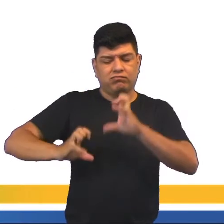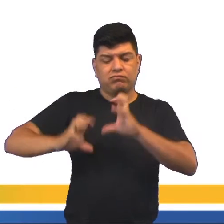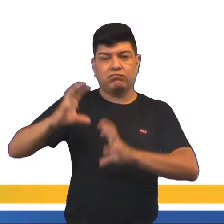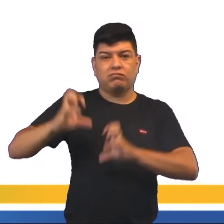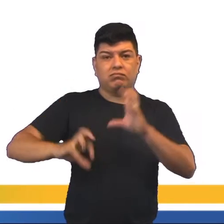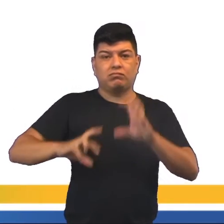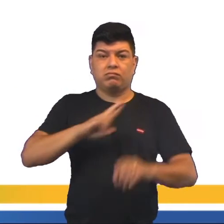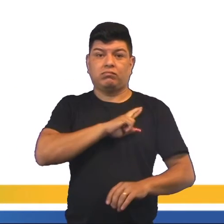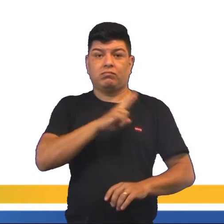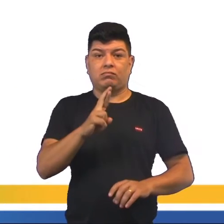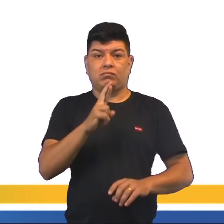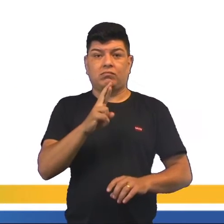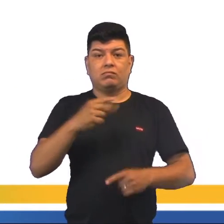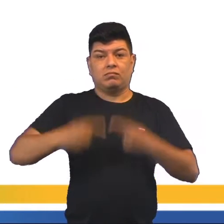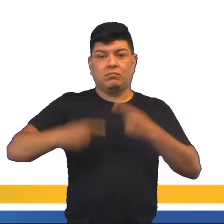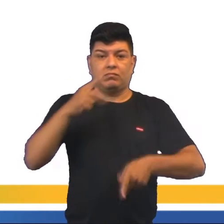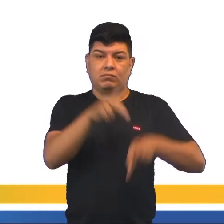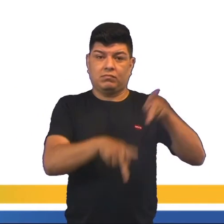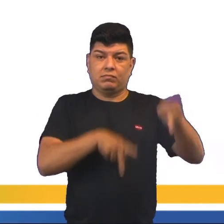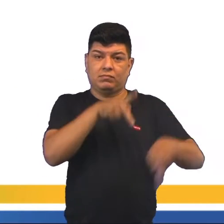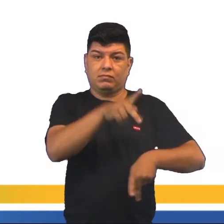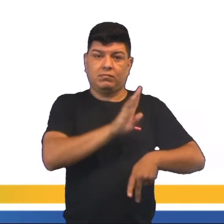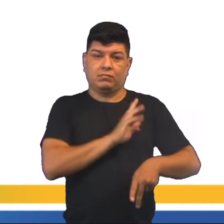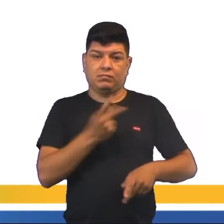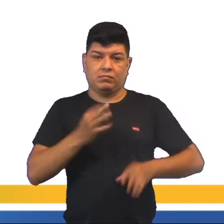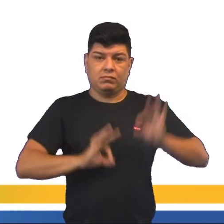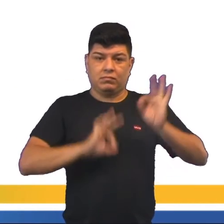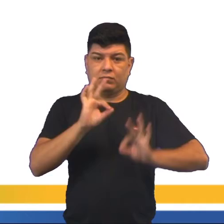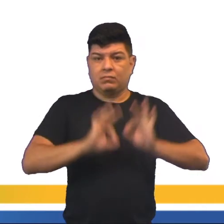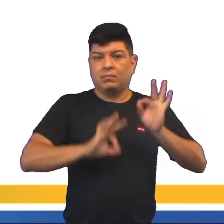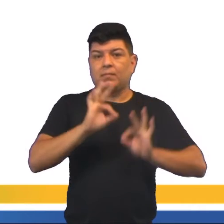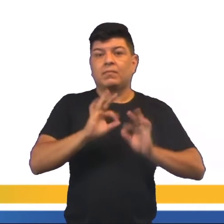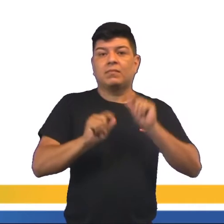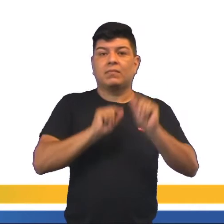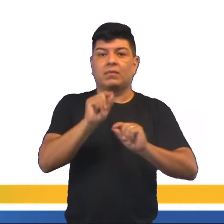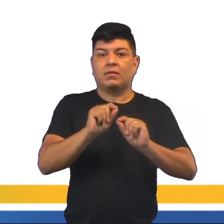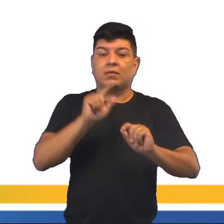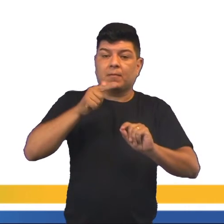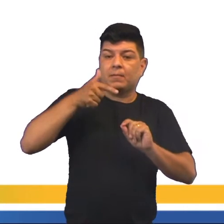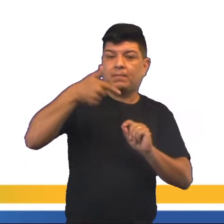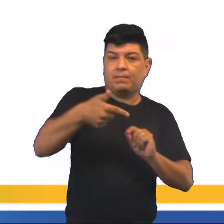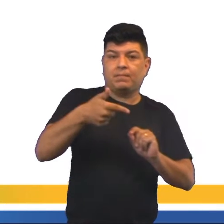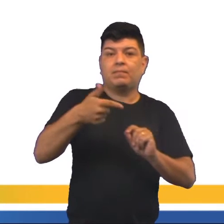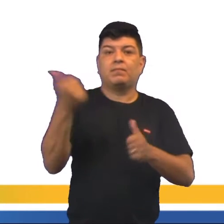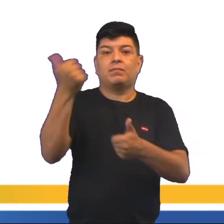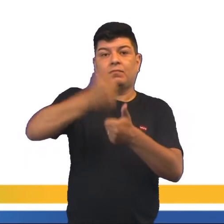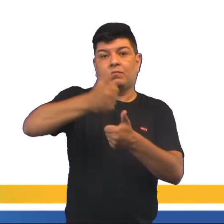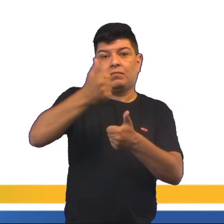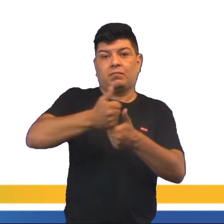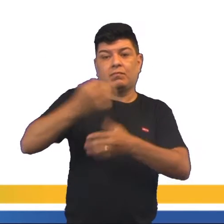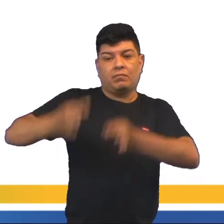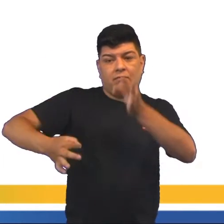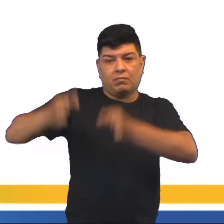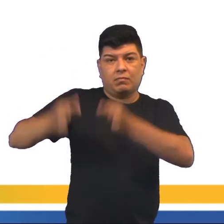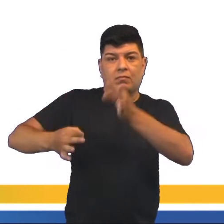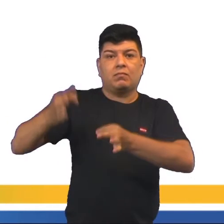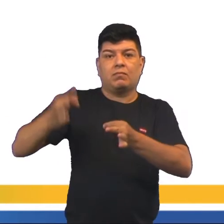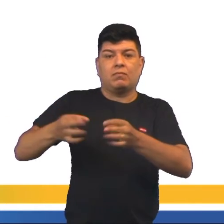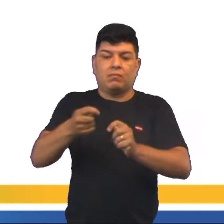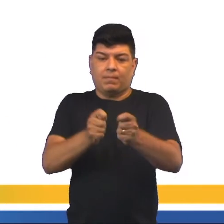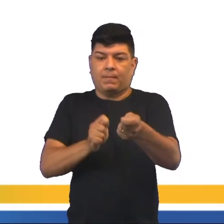religiosa, a política do povo hebreu, né, o sistema de organização política dos hebreus, ele foi posteriormente sucedido pelos juízes,